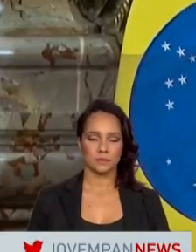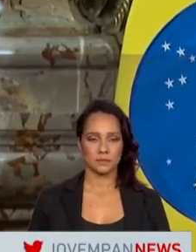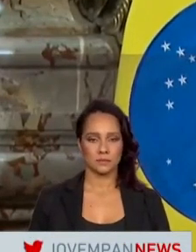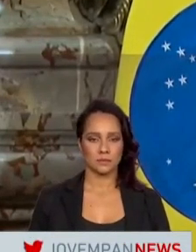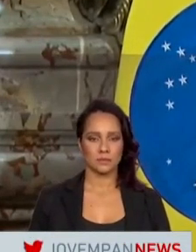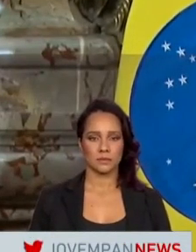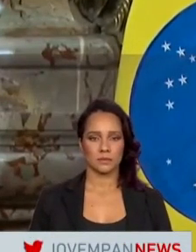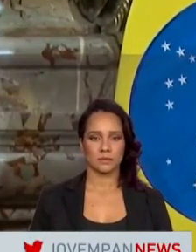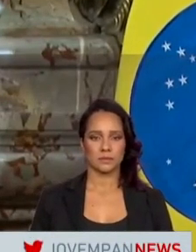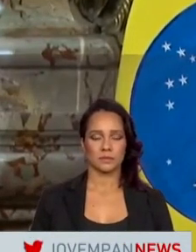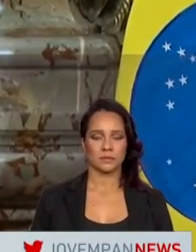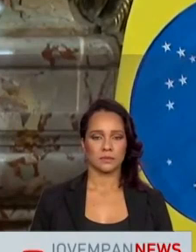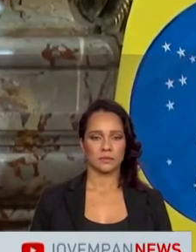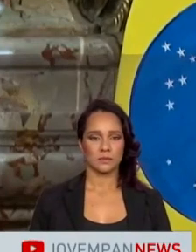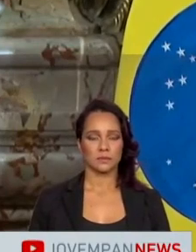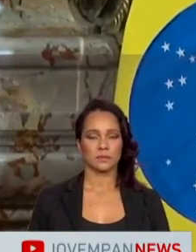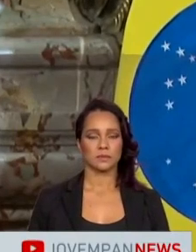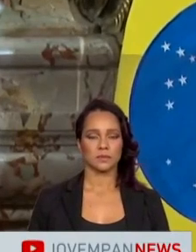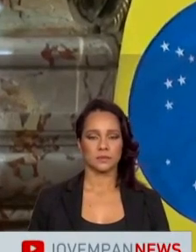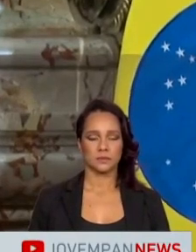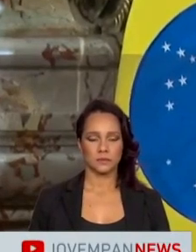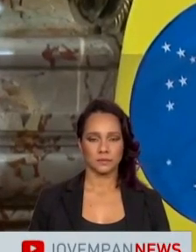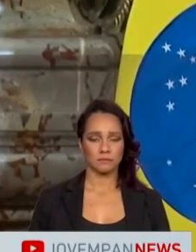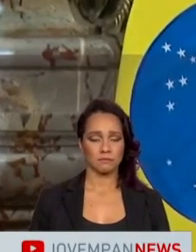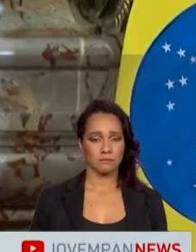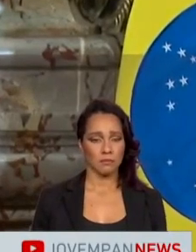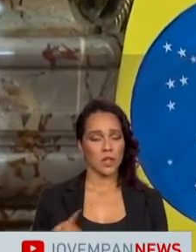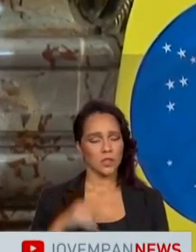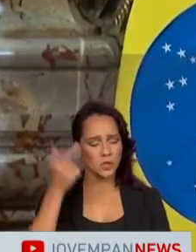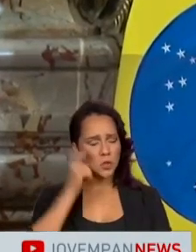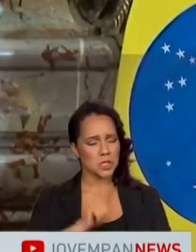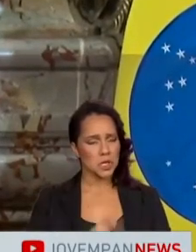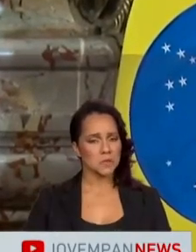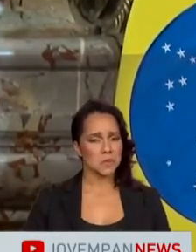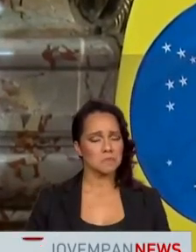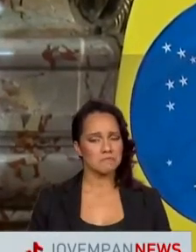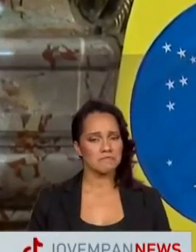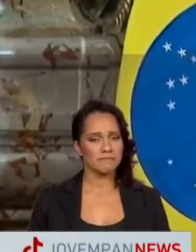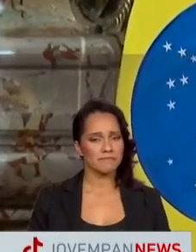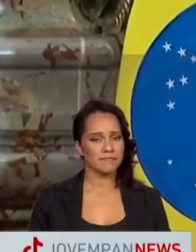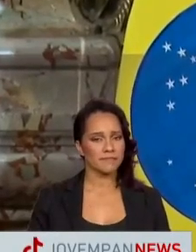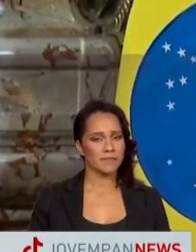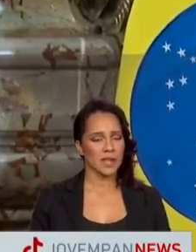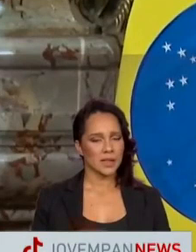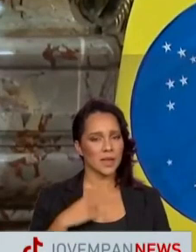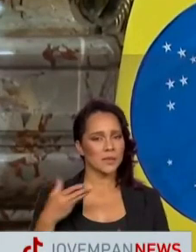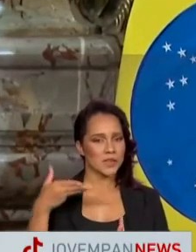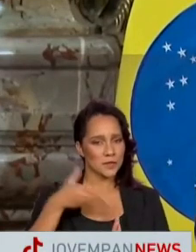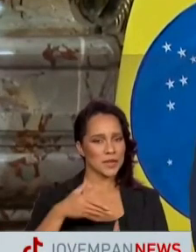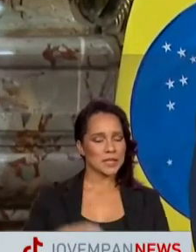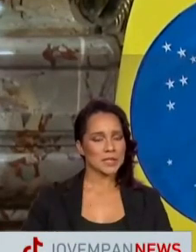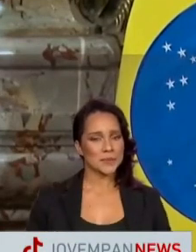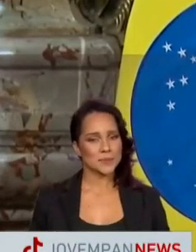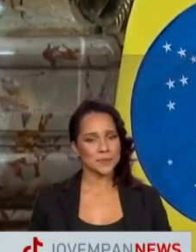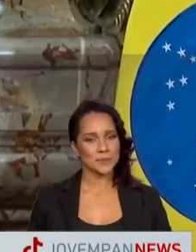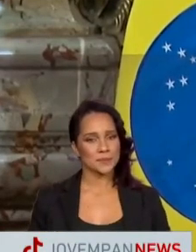Venezuela para promover o diálogo democrático. E nós conseguimos. E lo logramos. Teve um referendo. Há